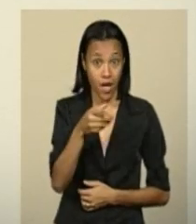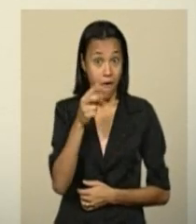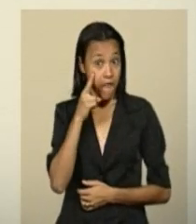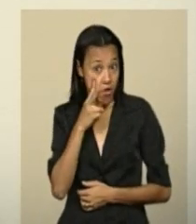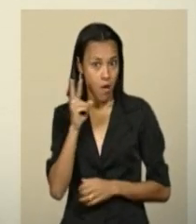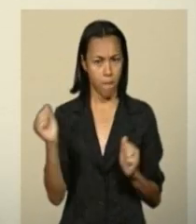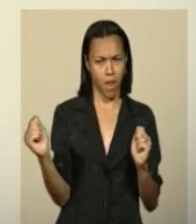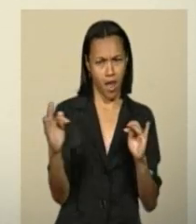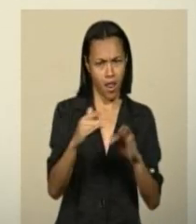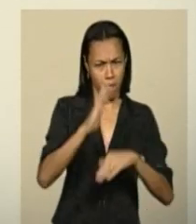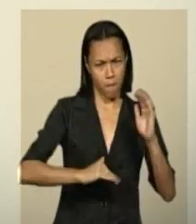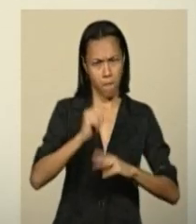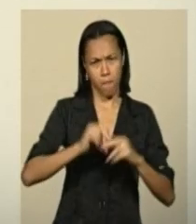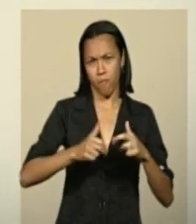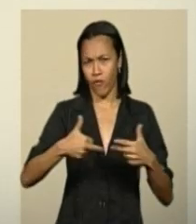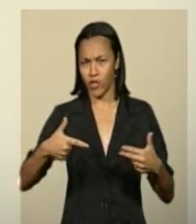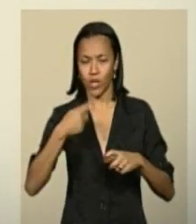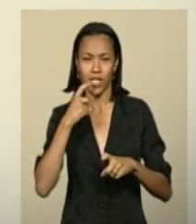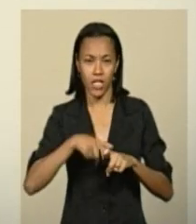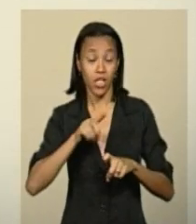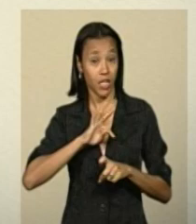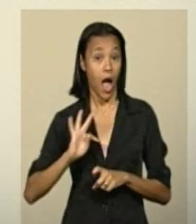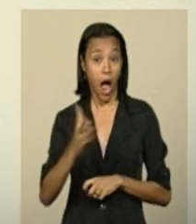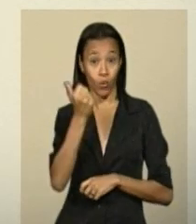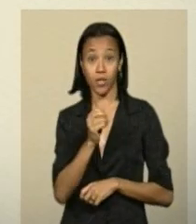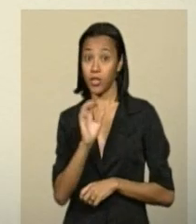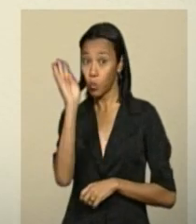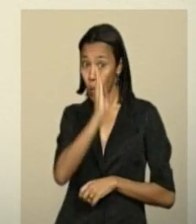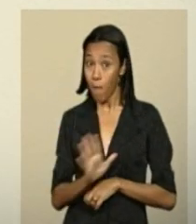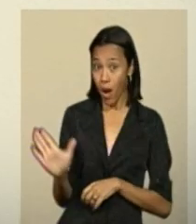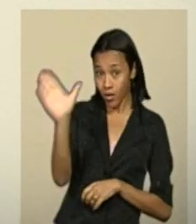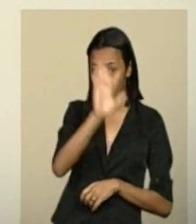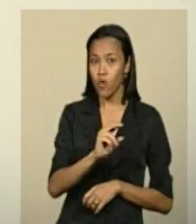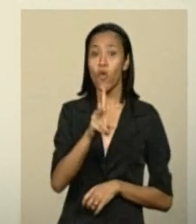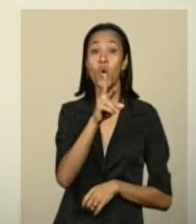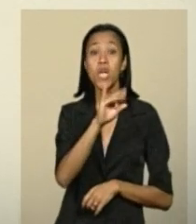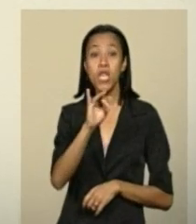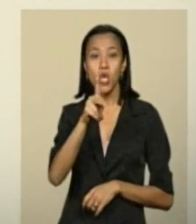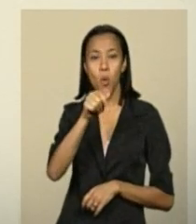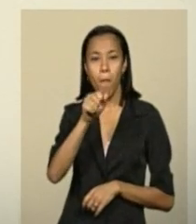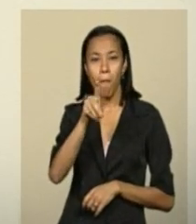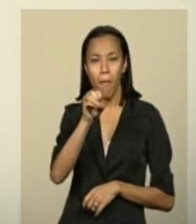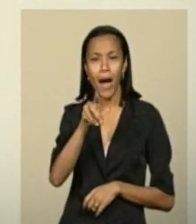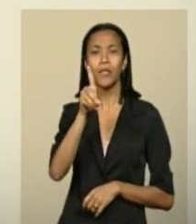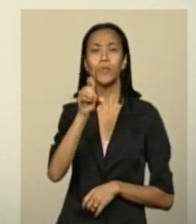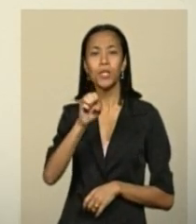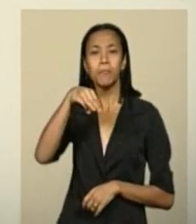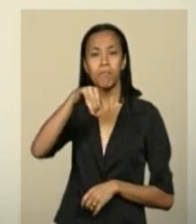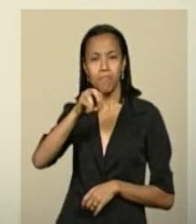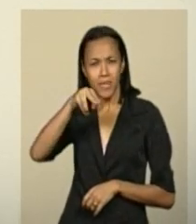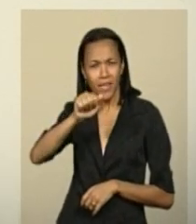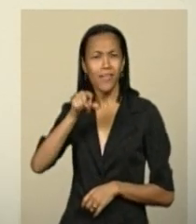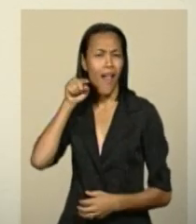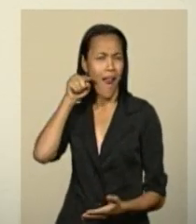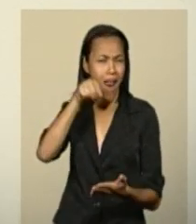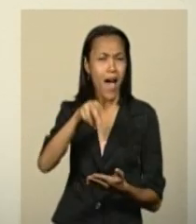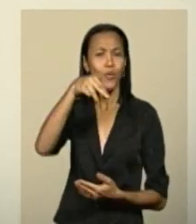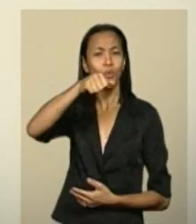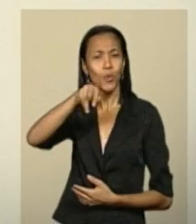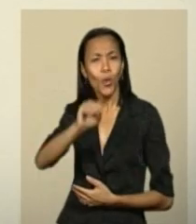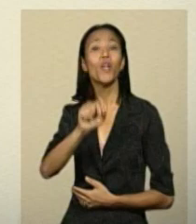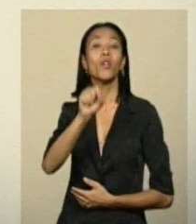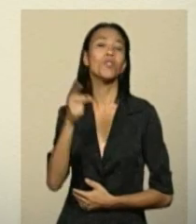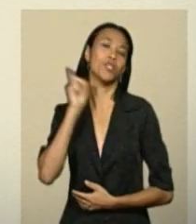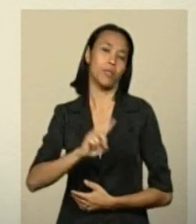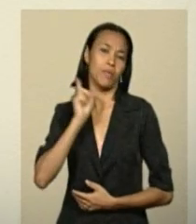mutirões que estão acontecendo por todo o país eu vou a Rio Pardo de Minas lá no norte de Minas para conferir